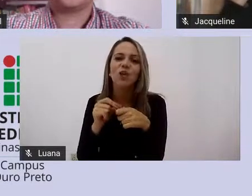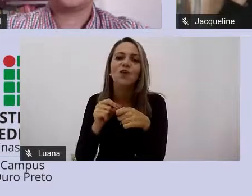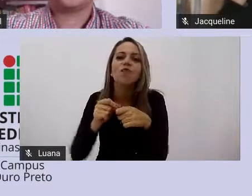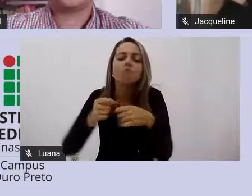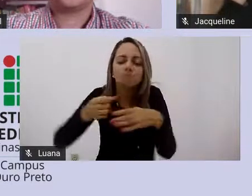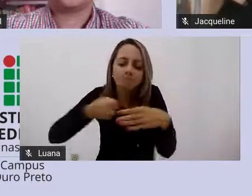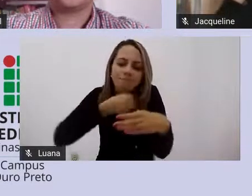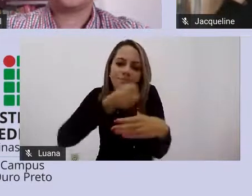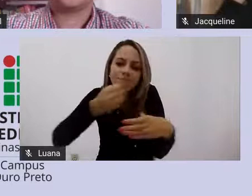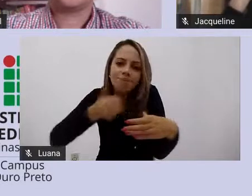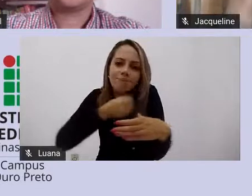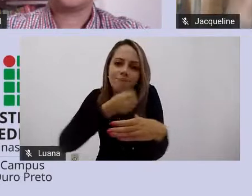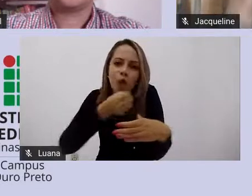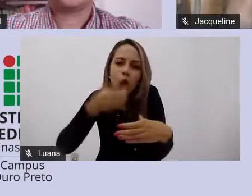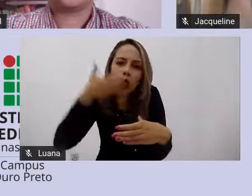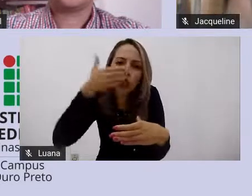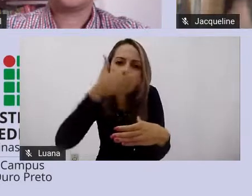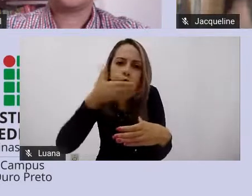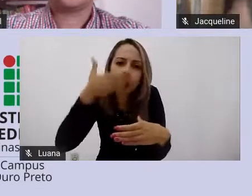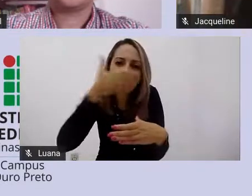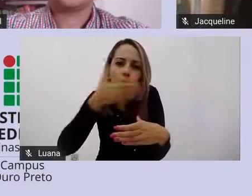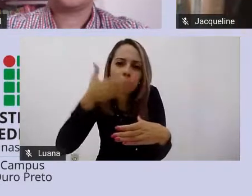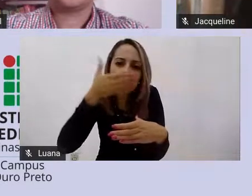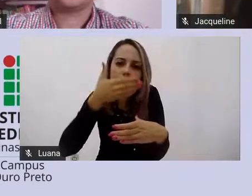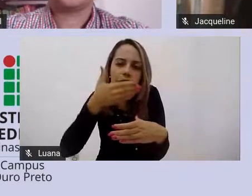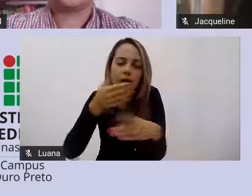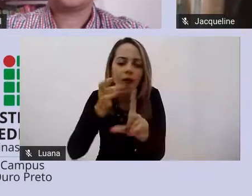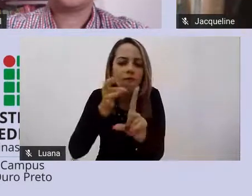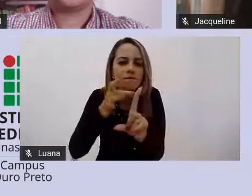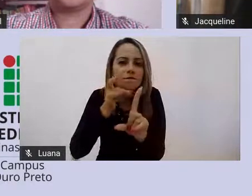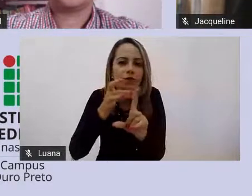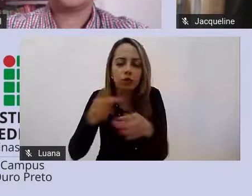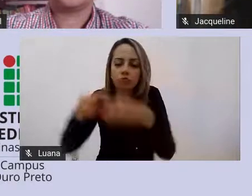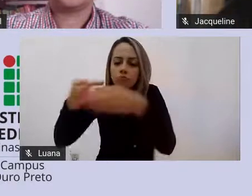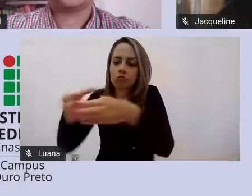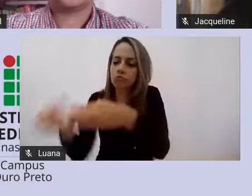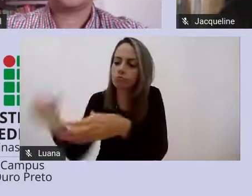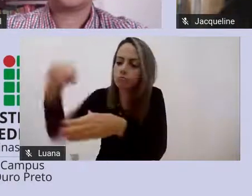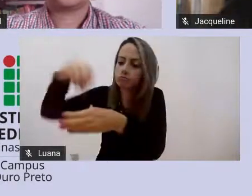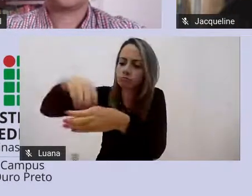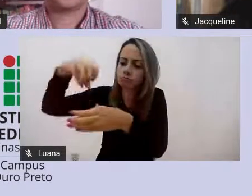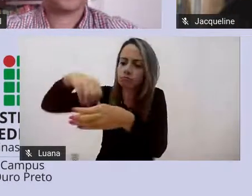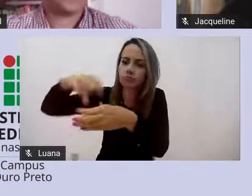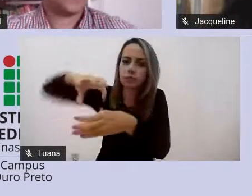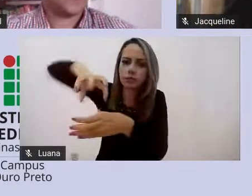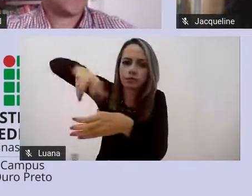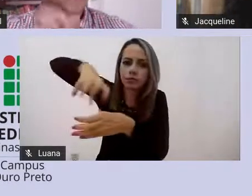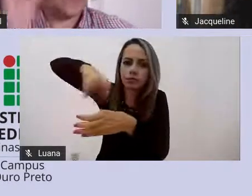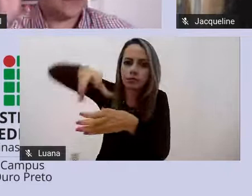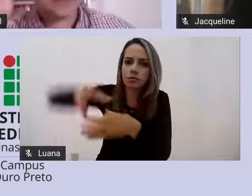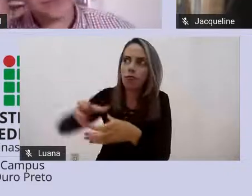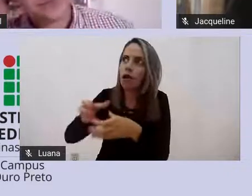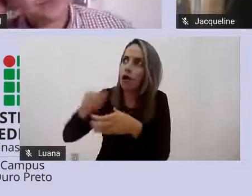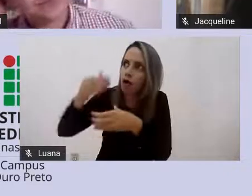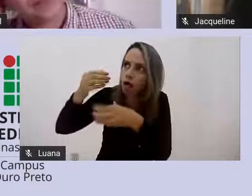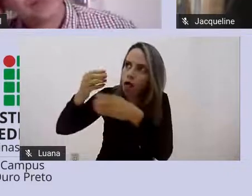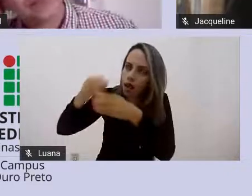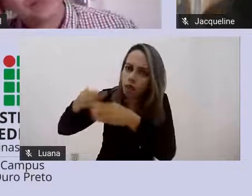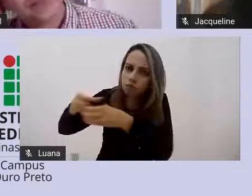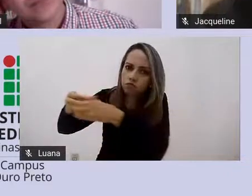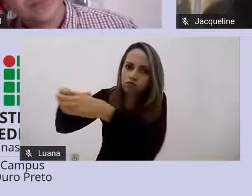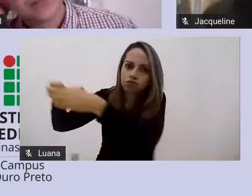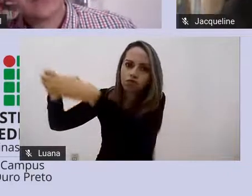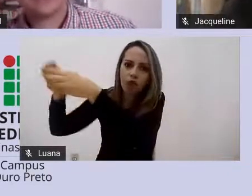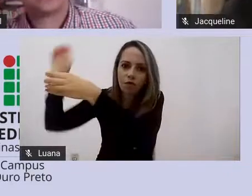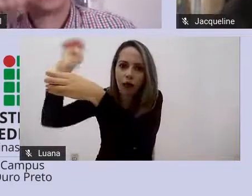doces de frutas, fruta cristalizada ou compota para a Europa. O Nassau mesmo, por exemplo, a fruta